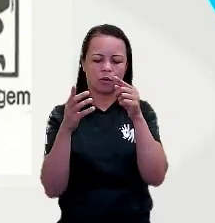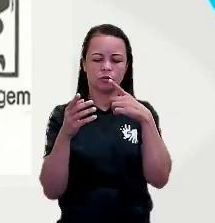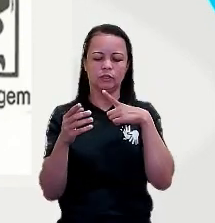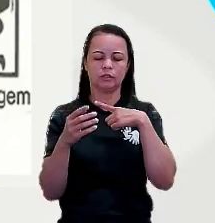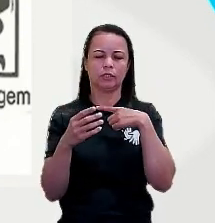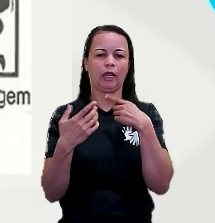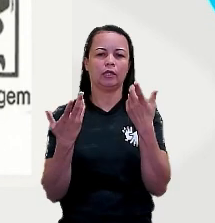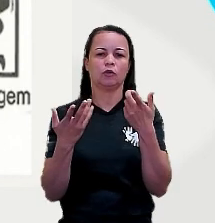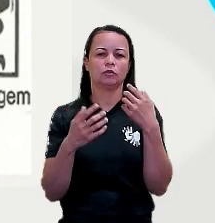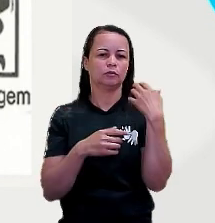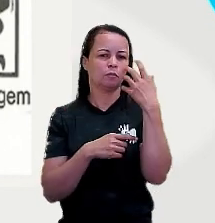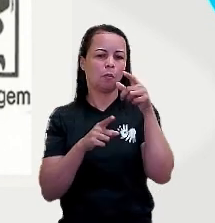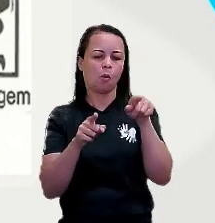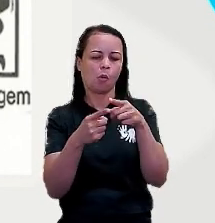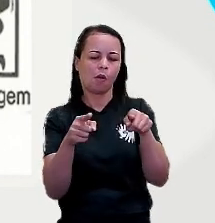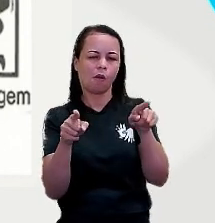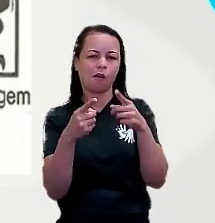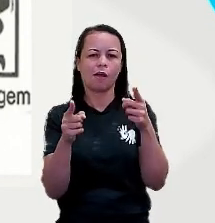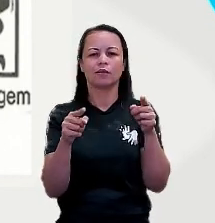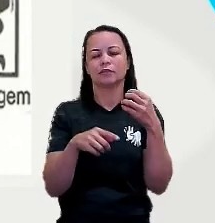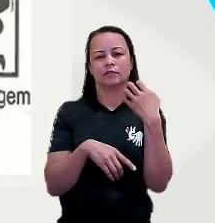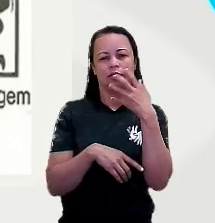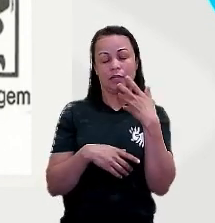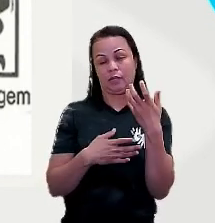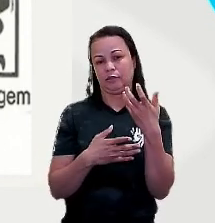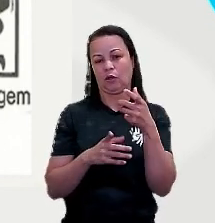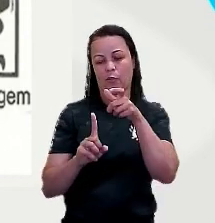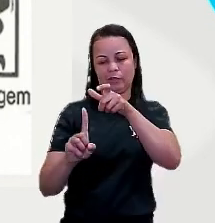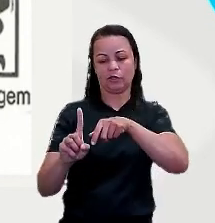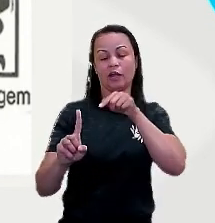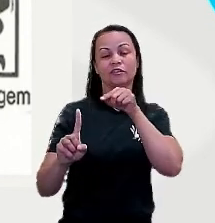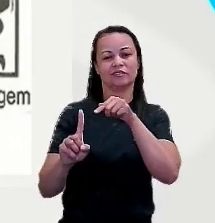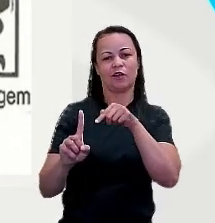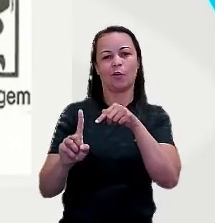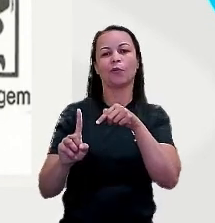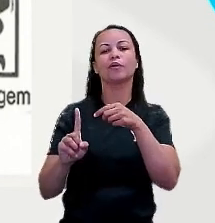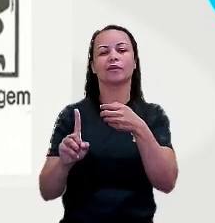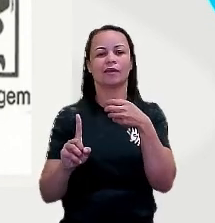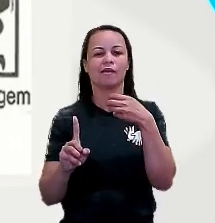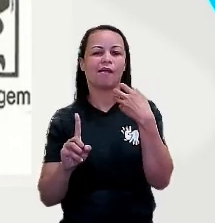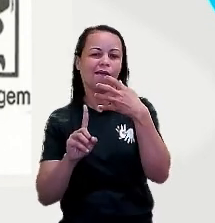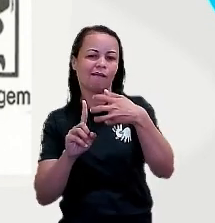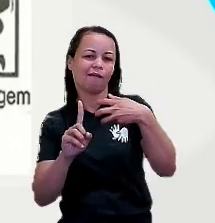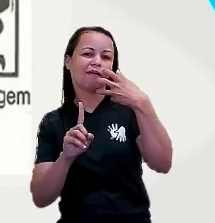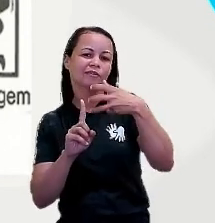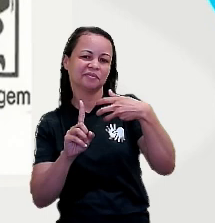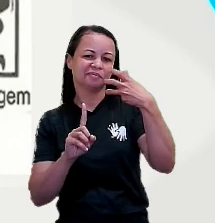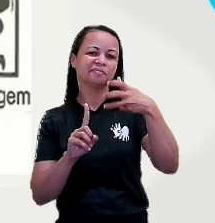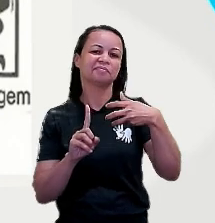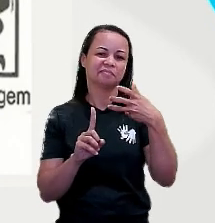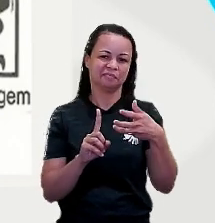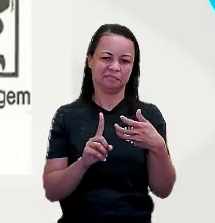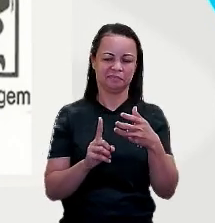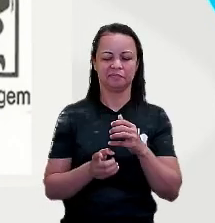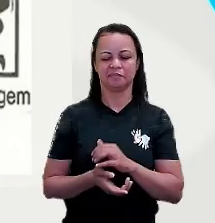notas musicais. Significa que o personagem ele está cantando nesse